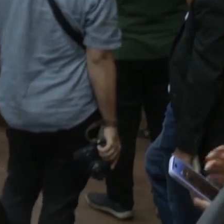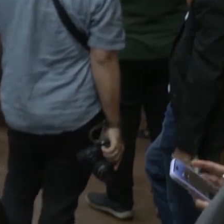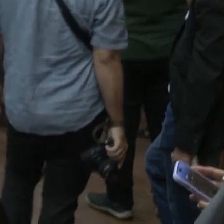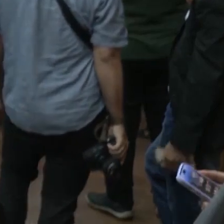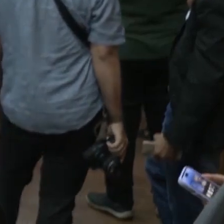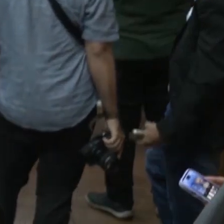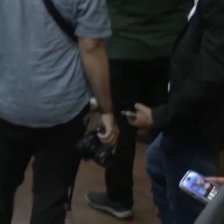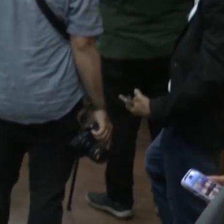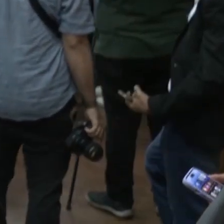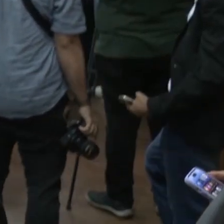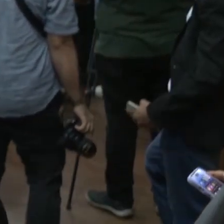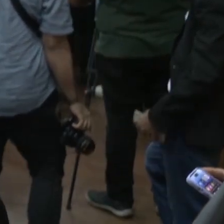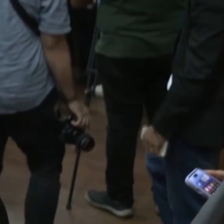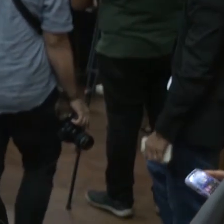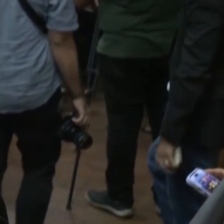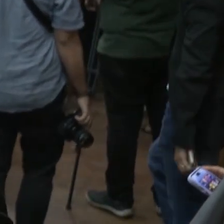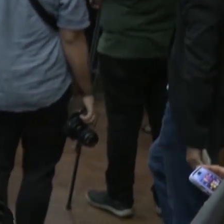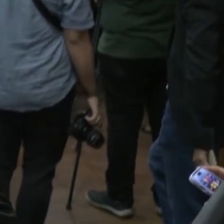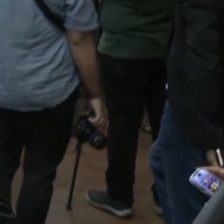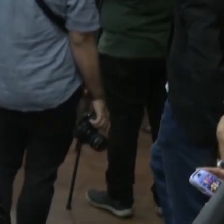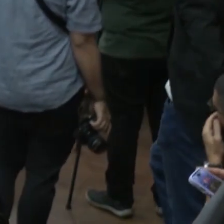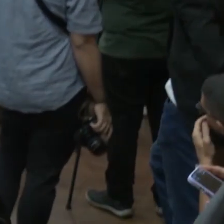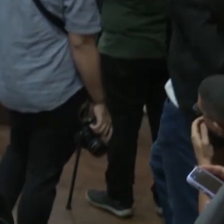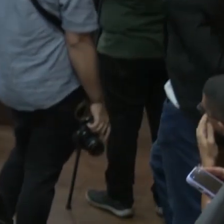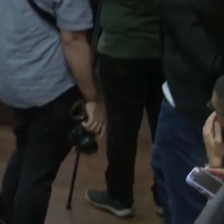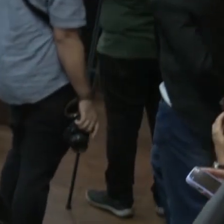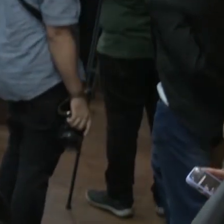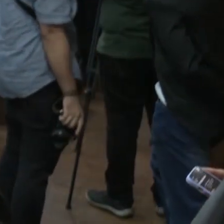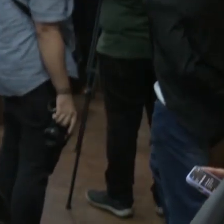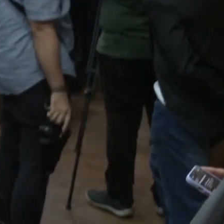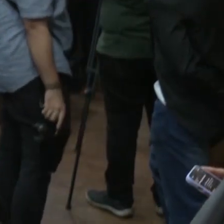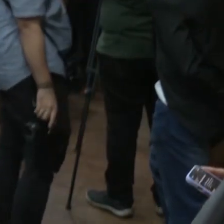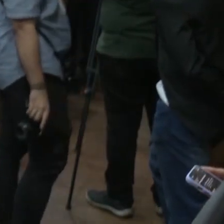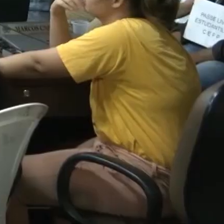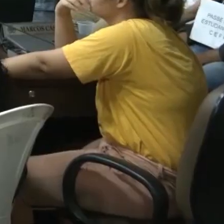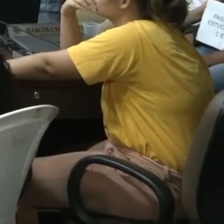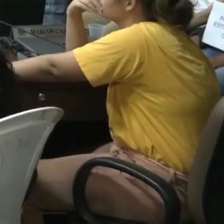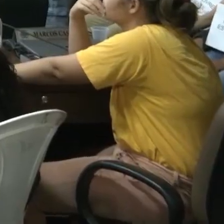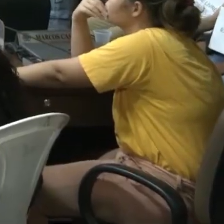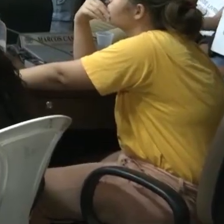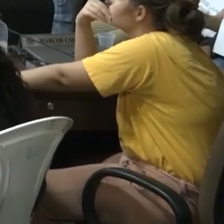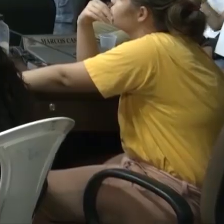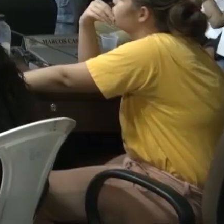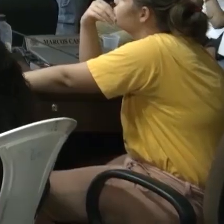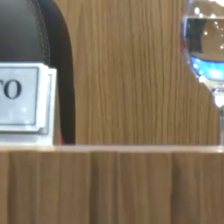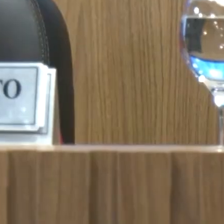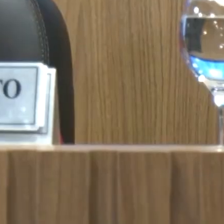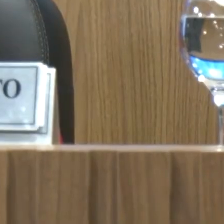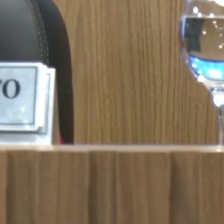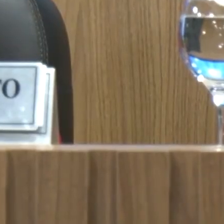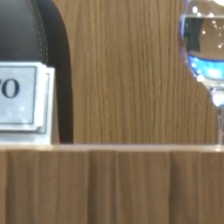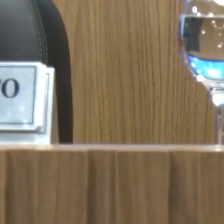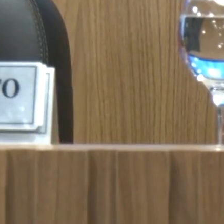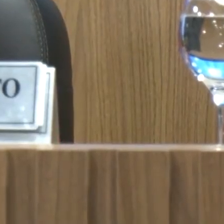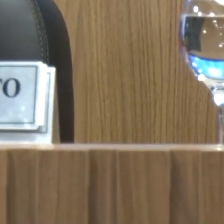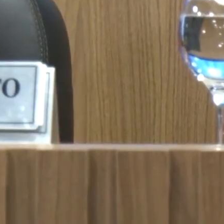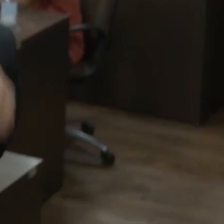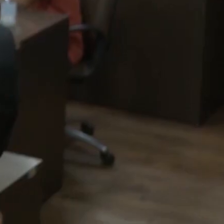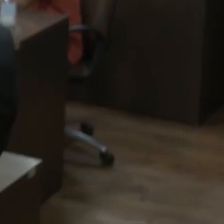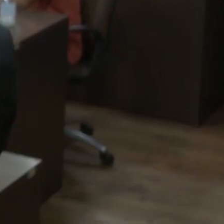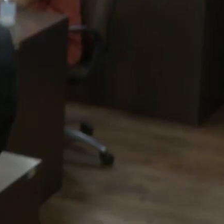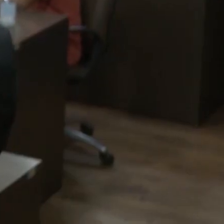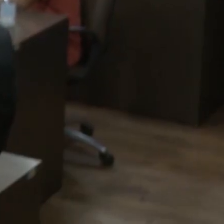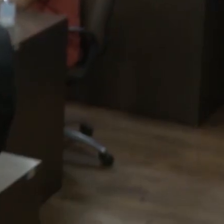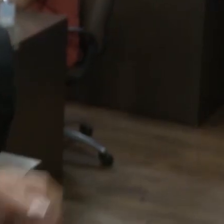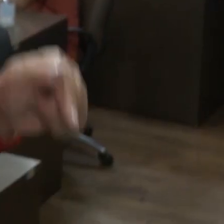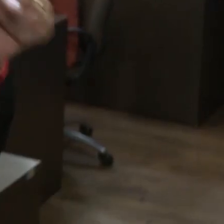falta de condição financeira para pagar passagem e continuar no processo educacional democrático. Outros vereadores também participaram da audiência.